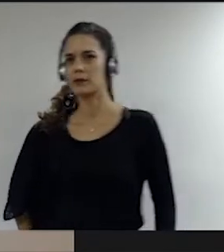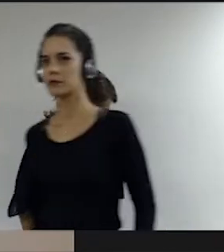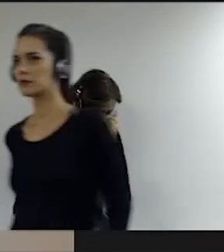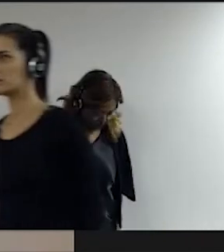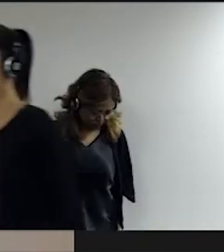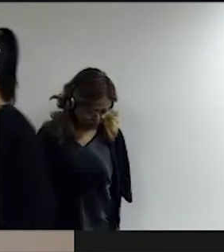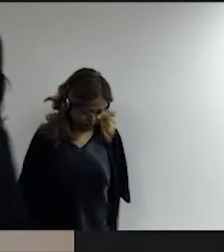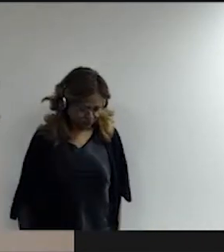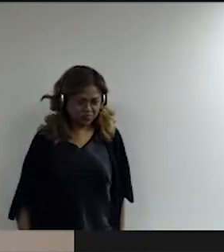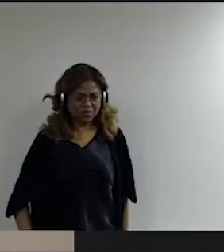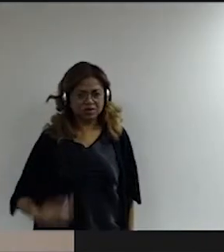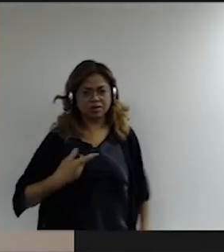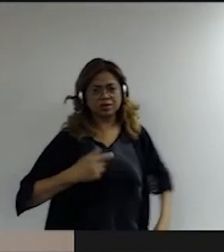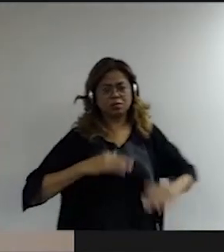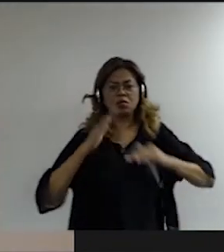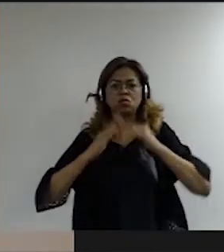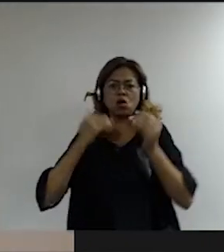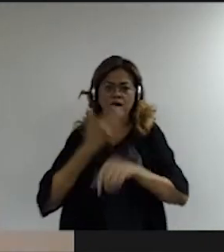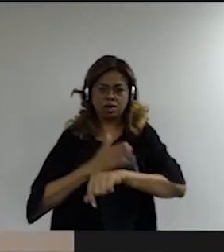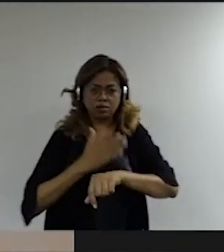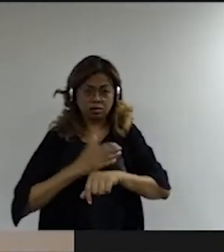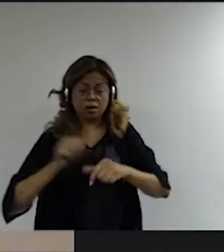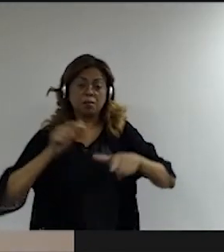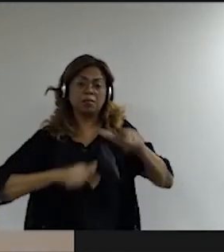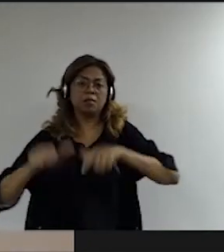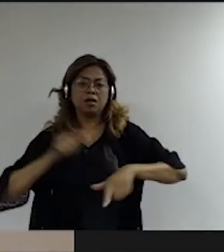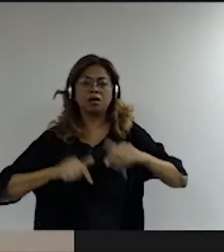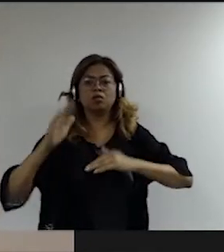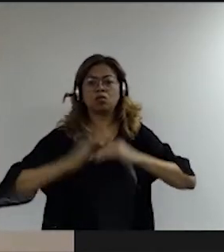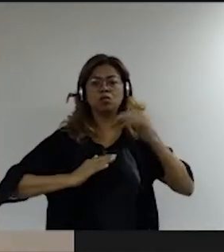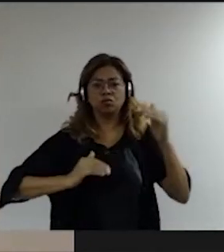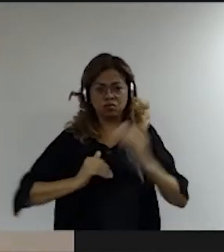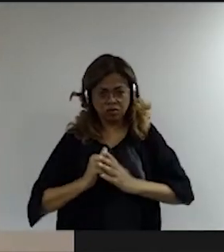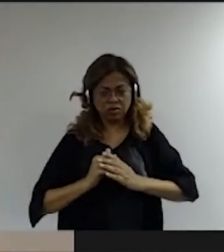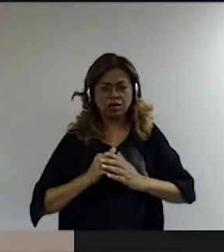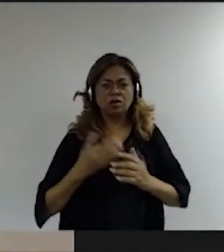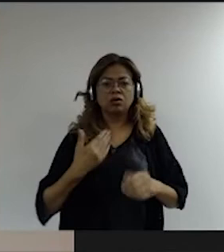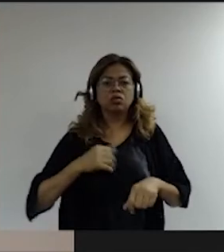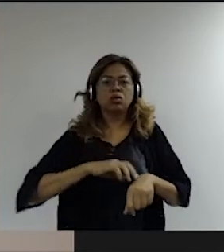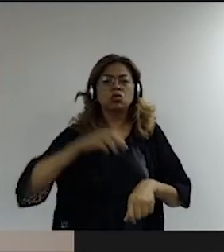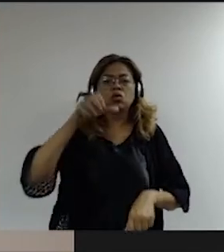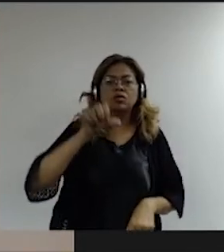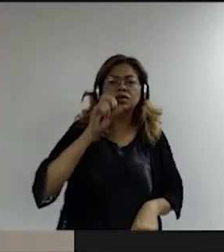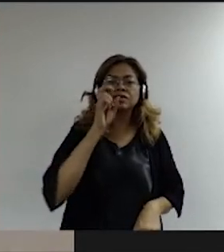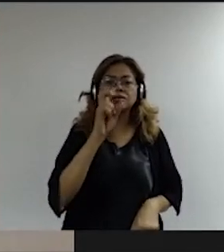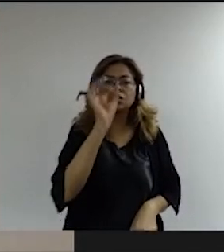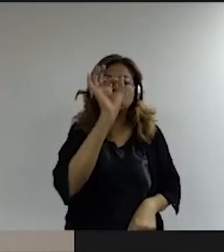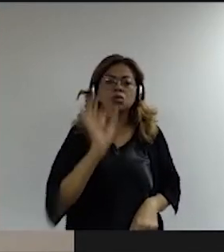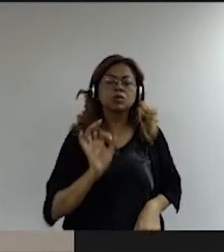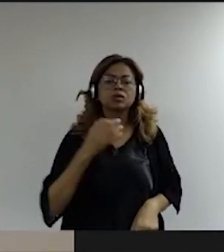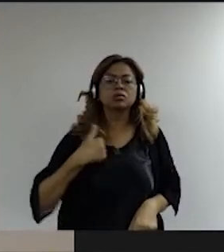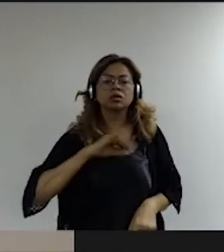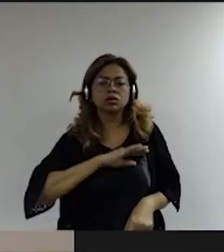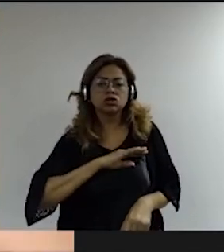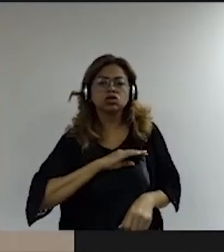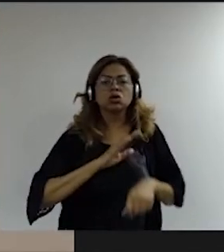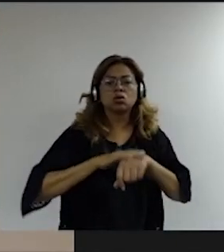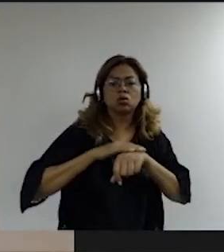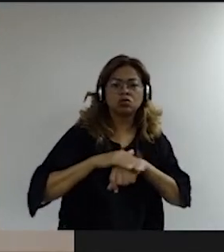majoritariamente do exercício profissional, eu sempre digo, 95% do nosso tempo discutindo com o ministro